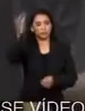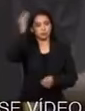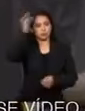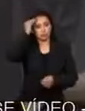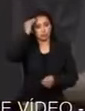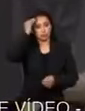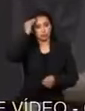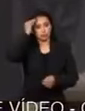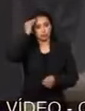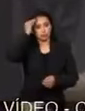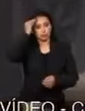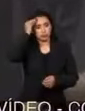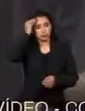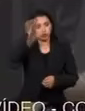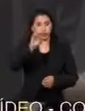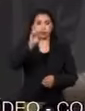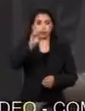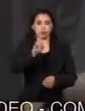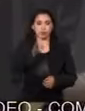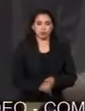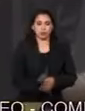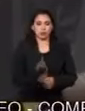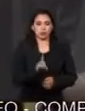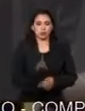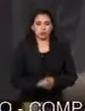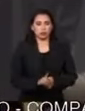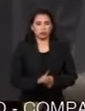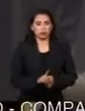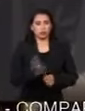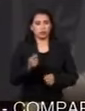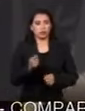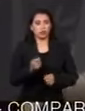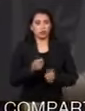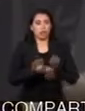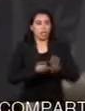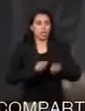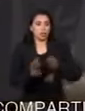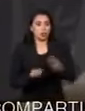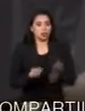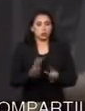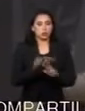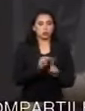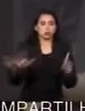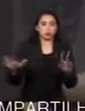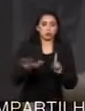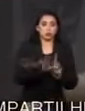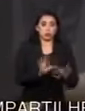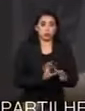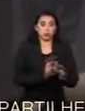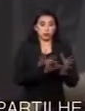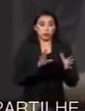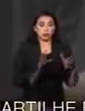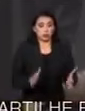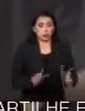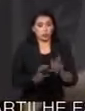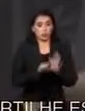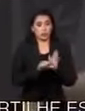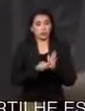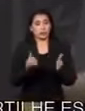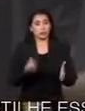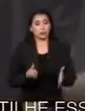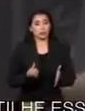de direitos, sejam econômicos, sociais ou as liberdades, atingem em primeiro lugar e